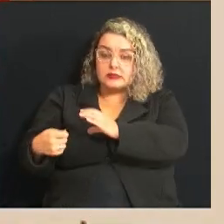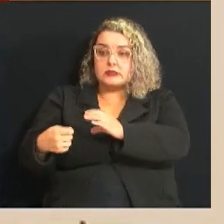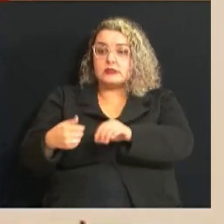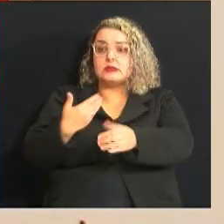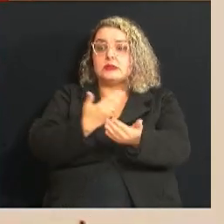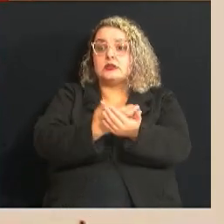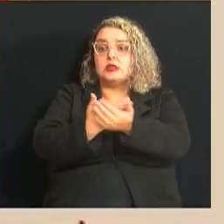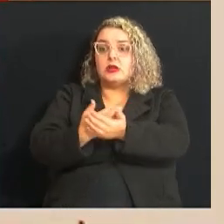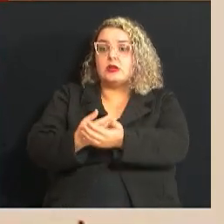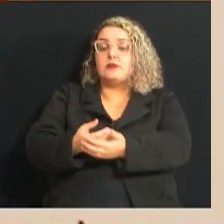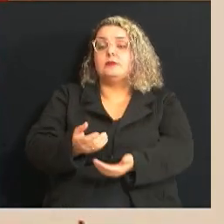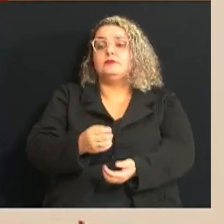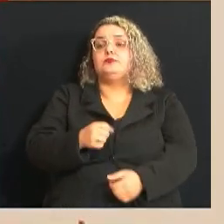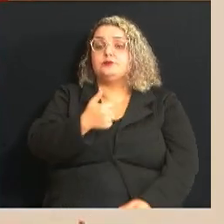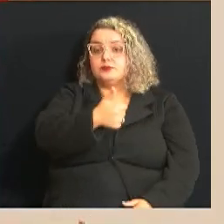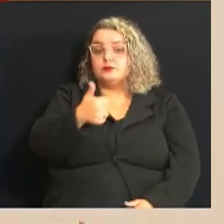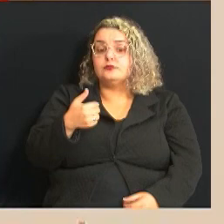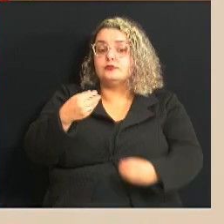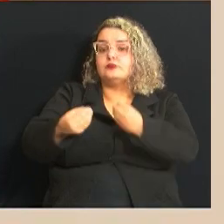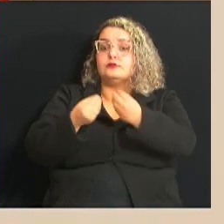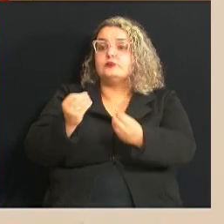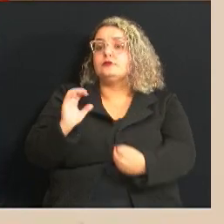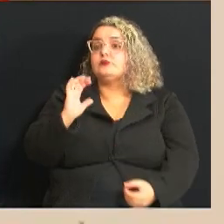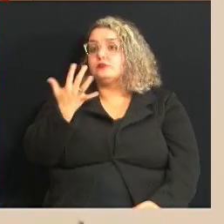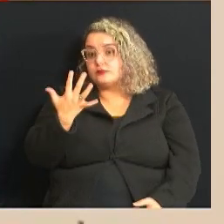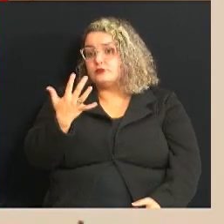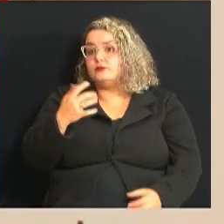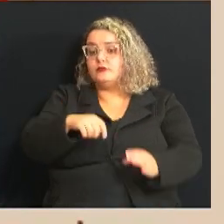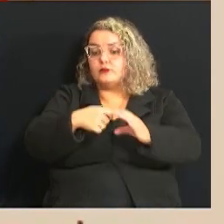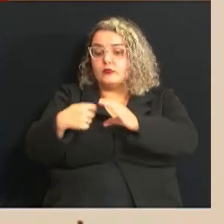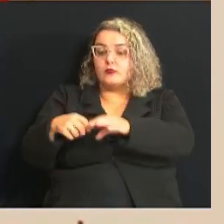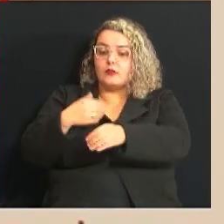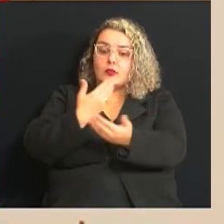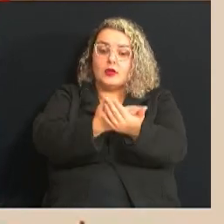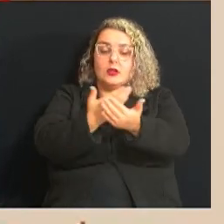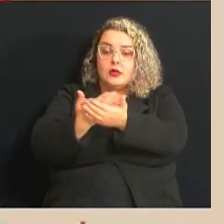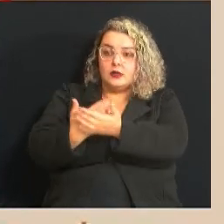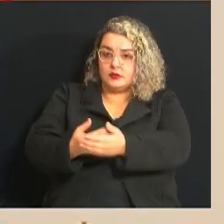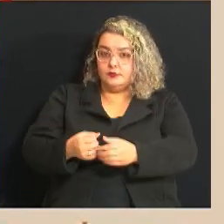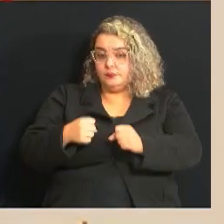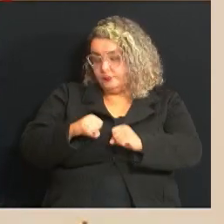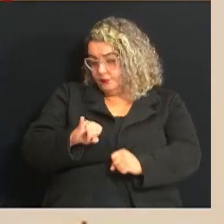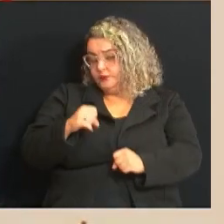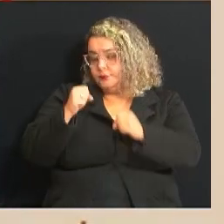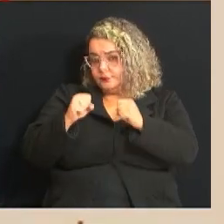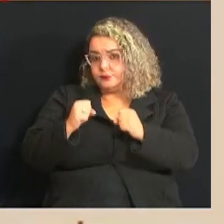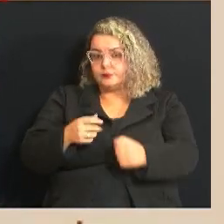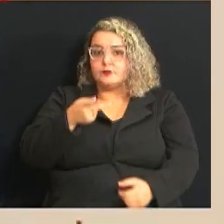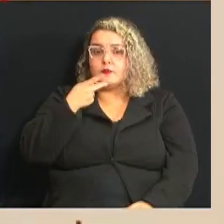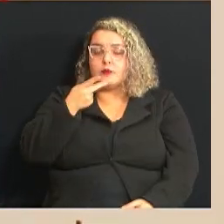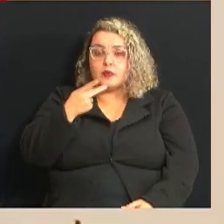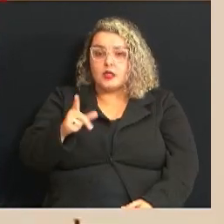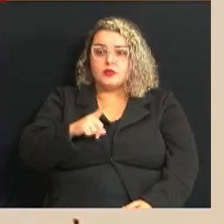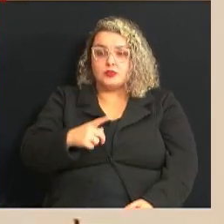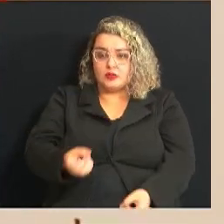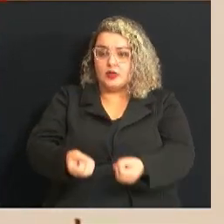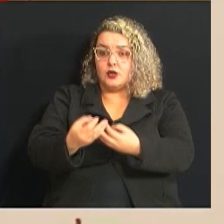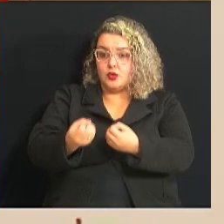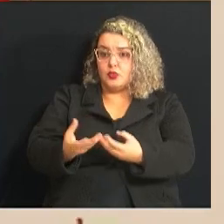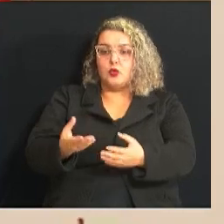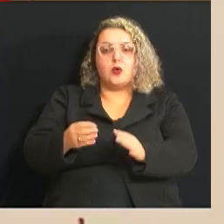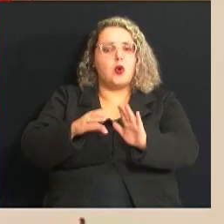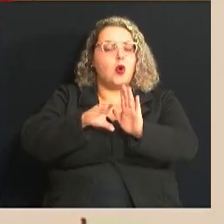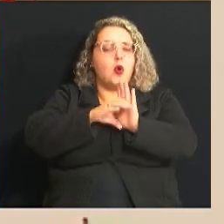né? Sim. Como que vão ser essas videoaulas, enfim, se você também puder falar, tiver essa informação,